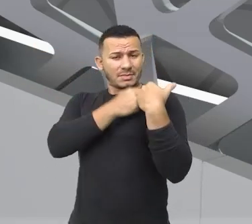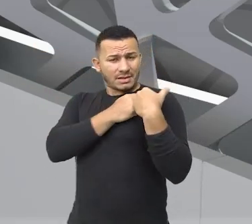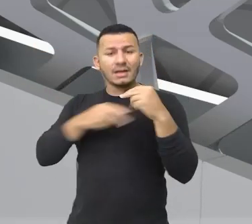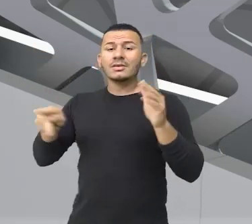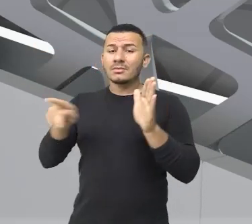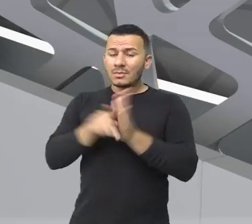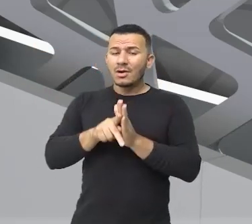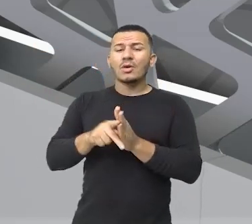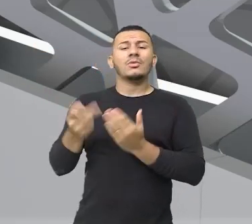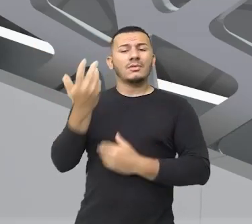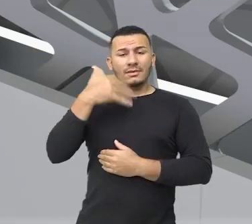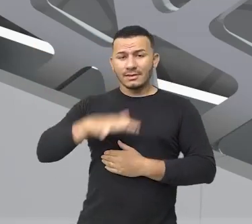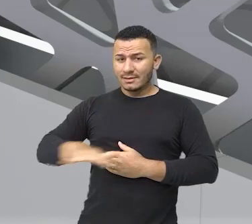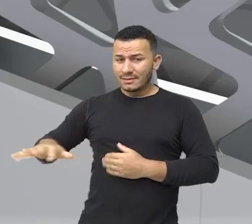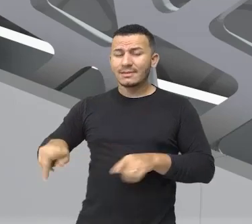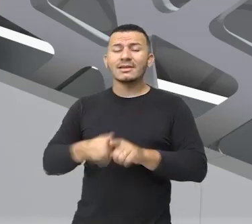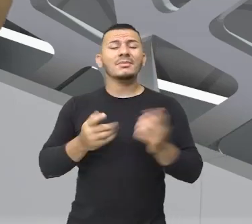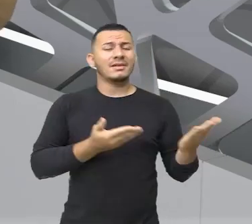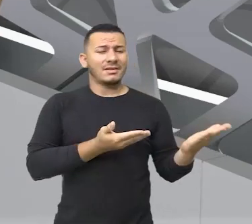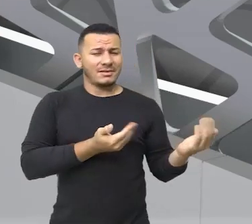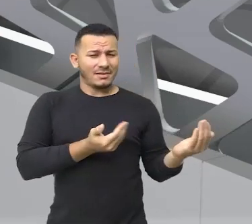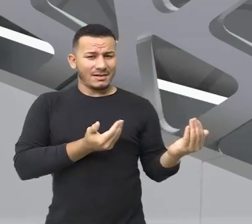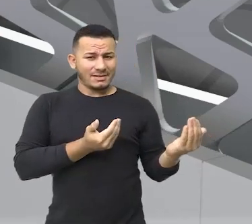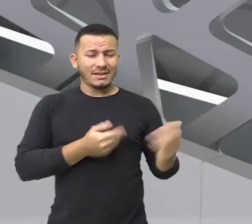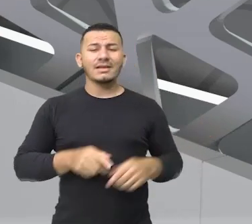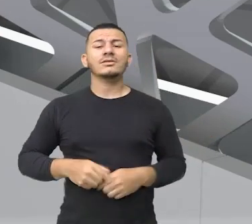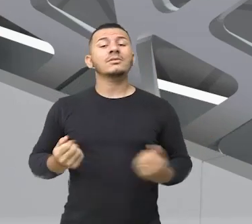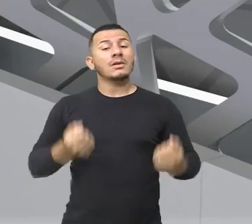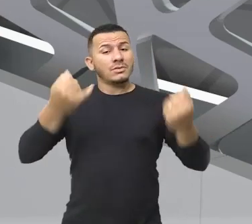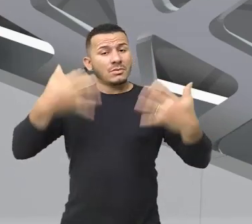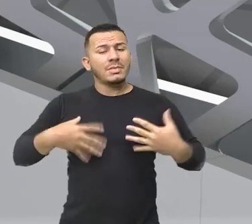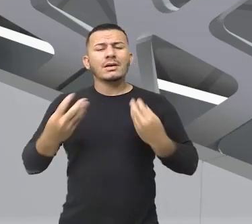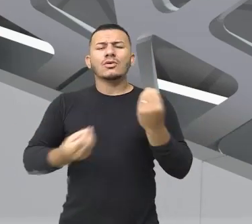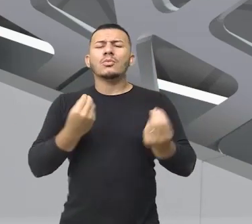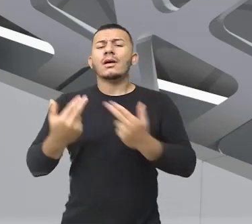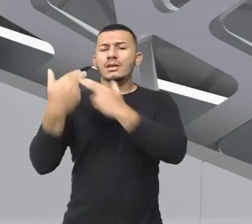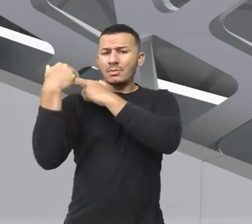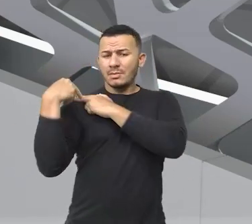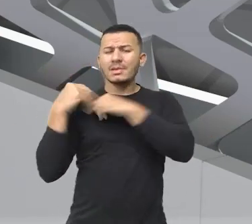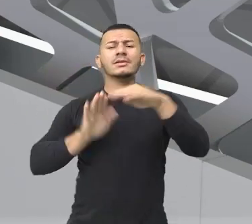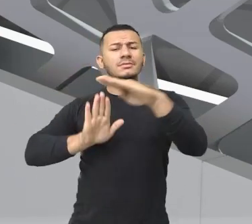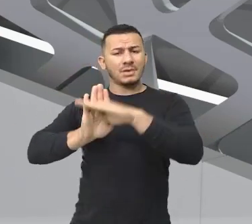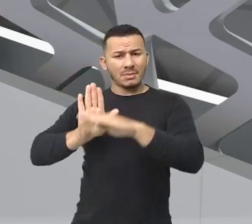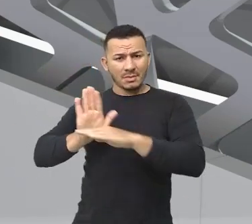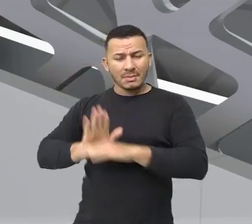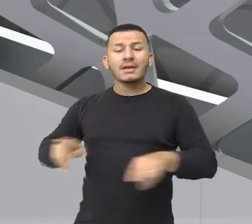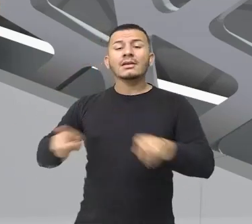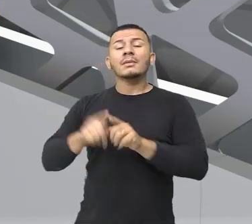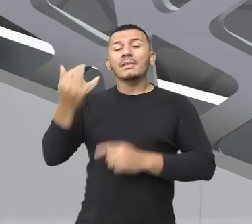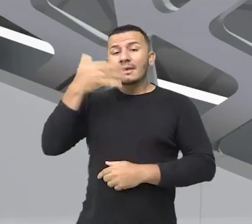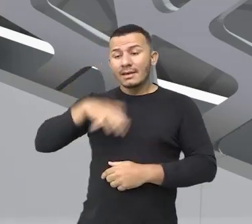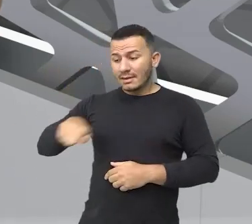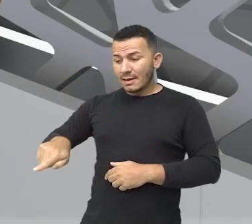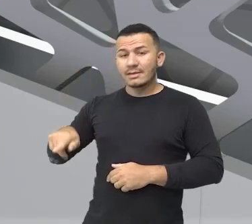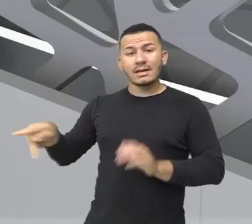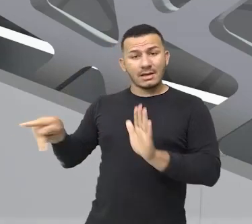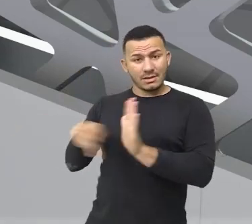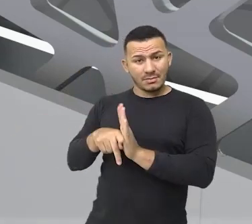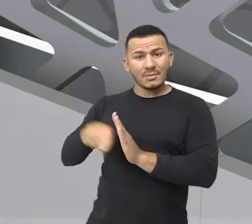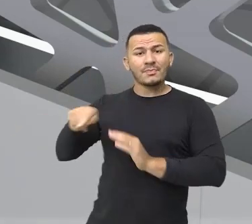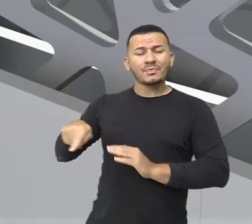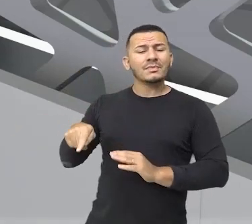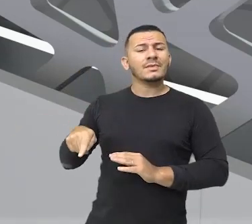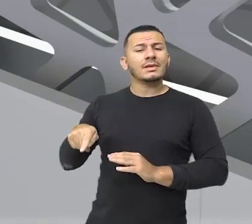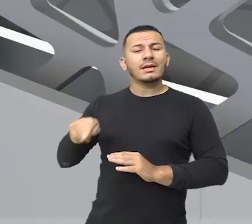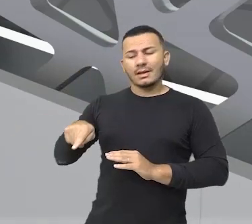e do adolescente, fala a respeito das responsabilidades e coloca a criança como um ser que